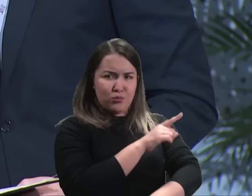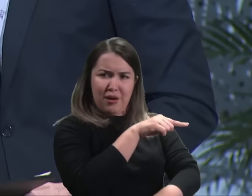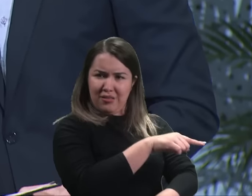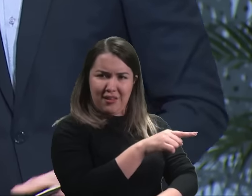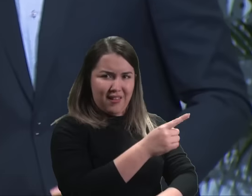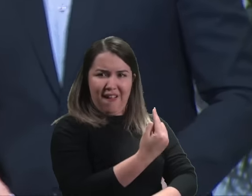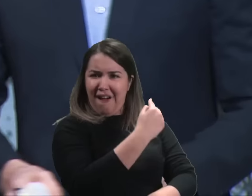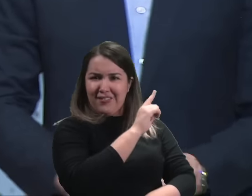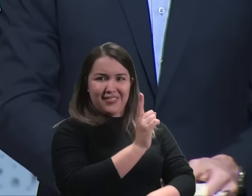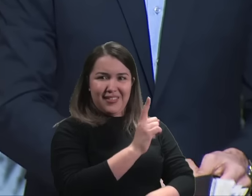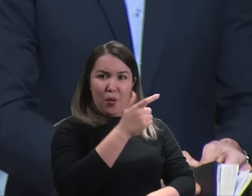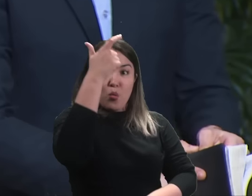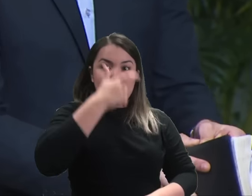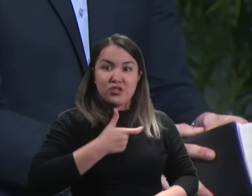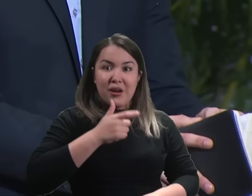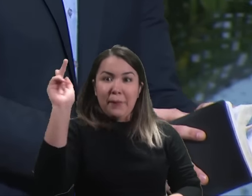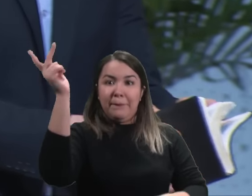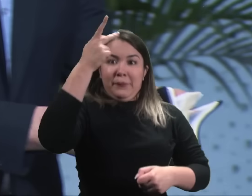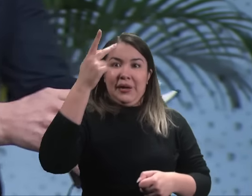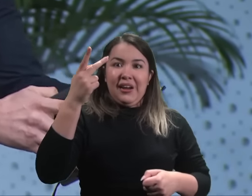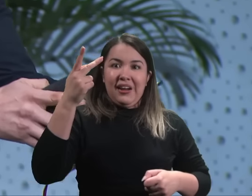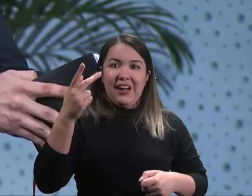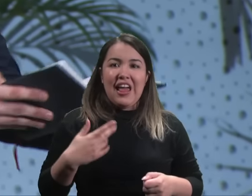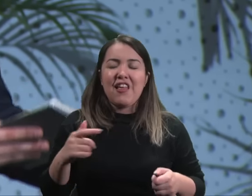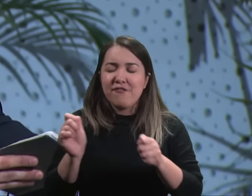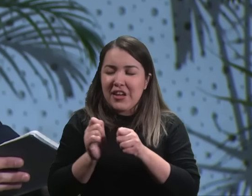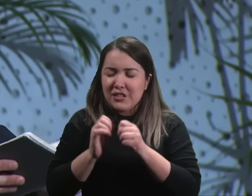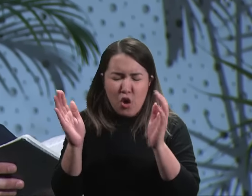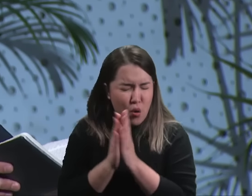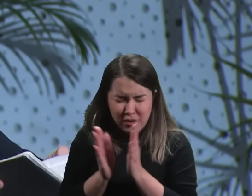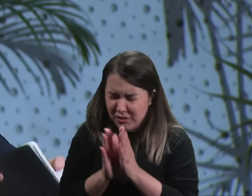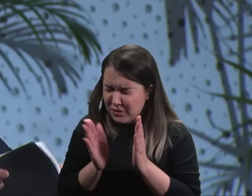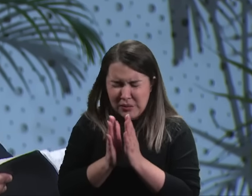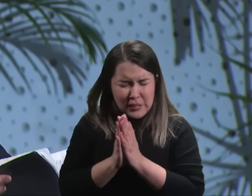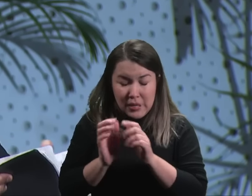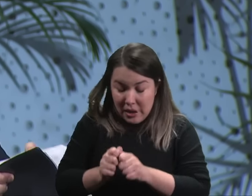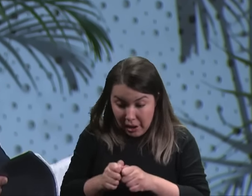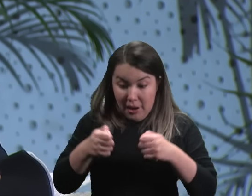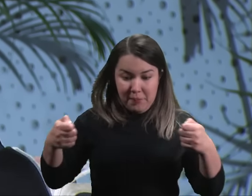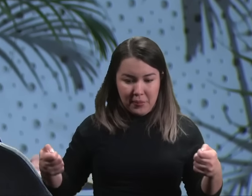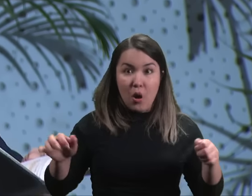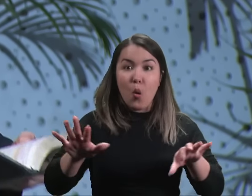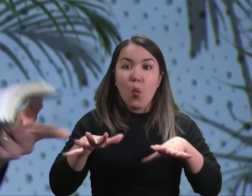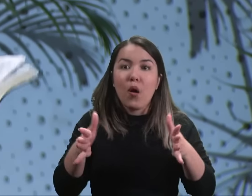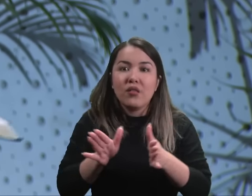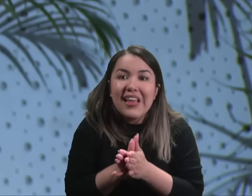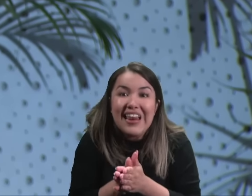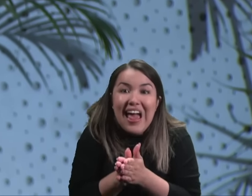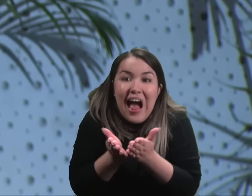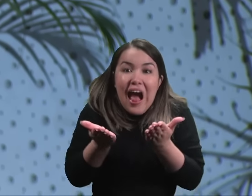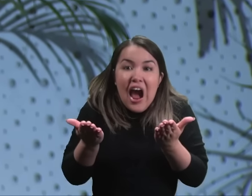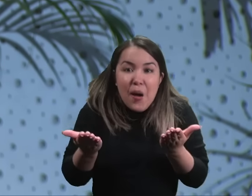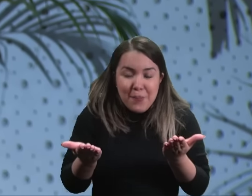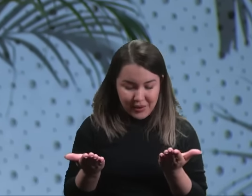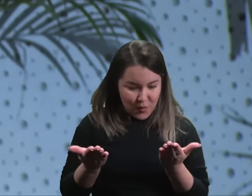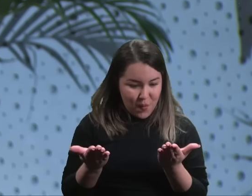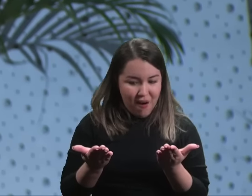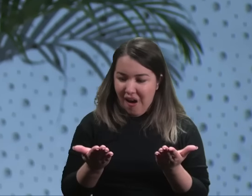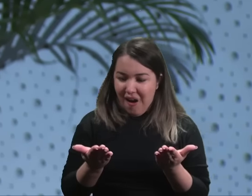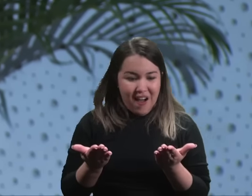o costume dele mas ele fez uma oração a Deus e abriu a Bíblia e quando ele abre a Bíblia